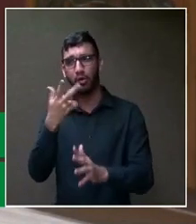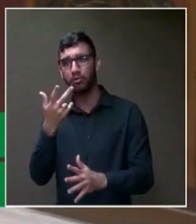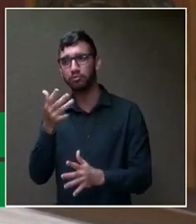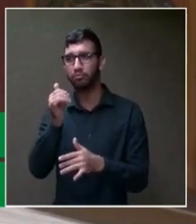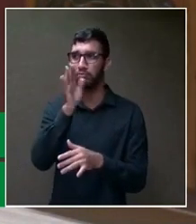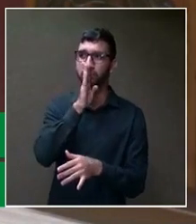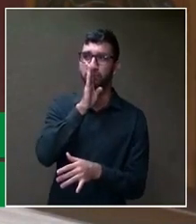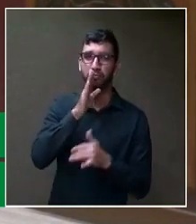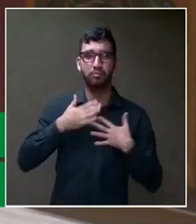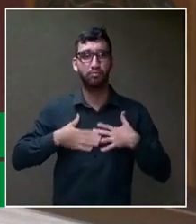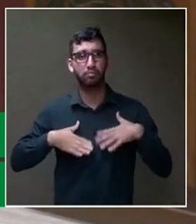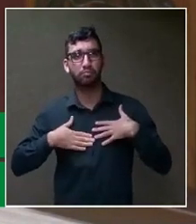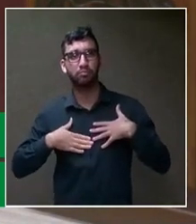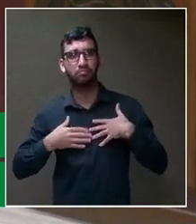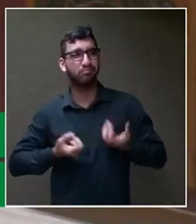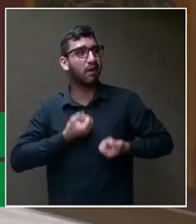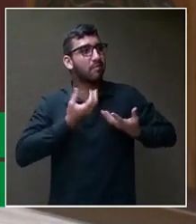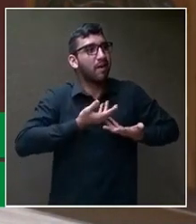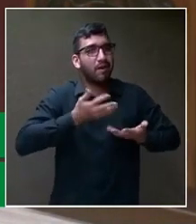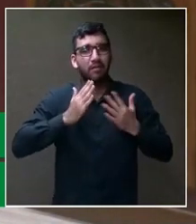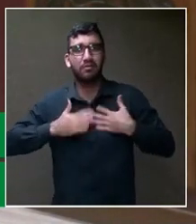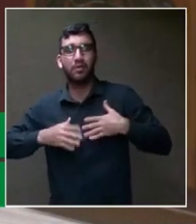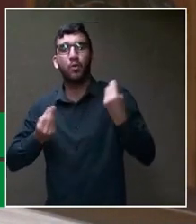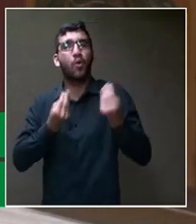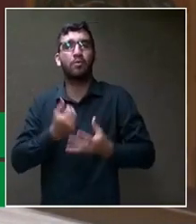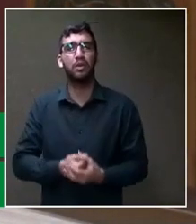contido, extrovertido? Como é que era o normal.